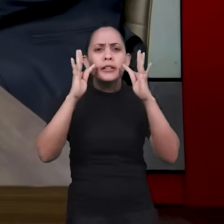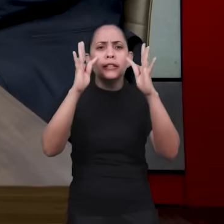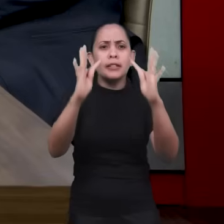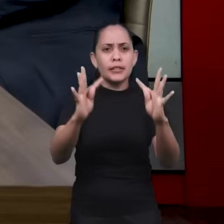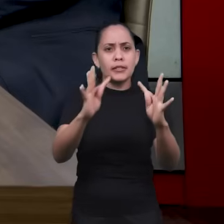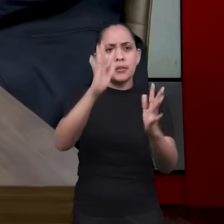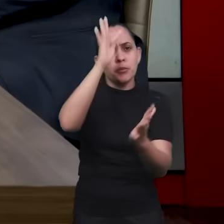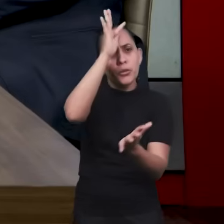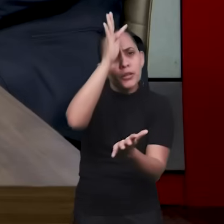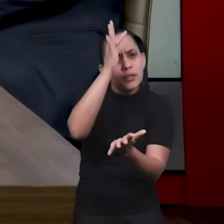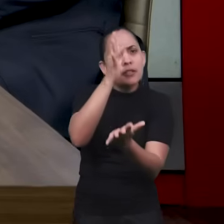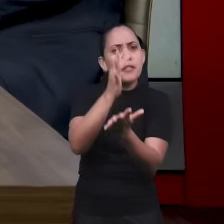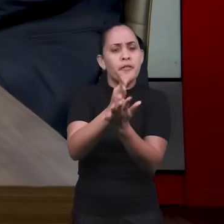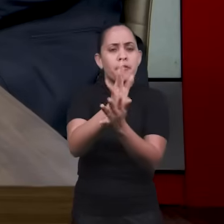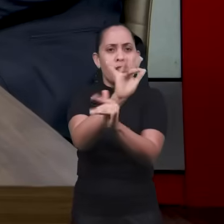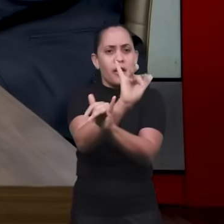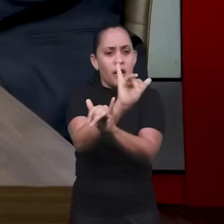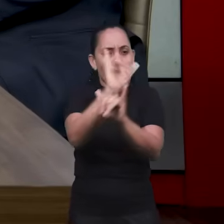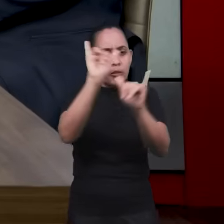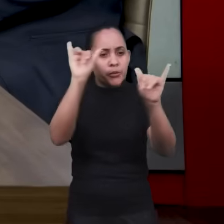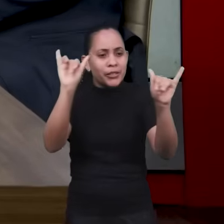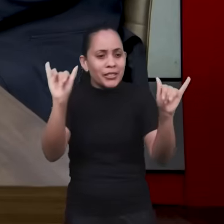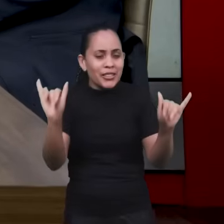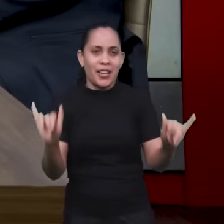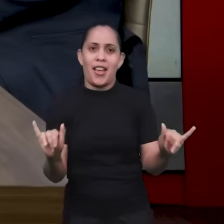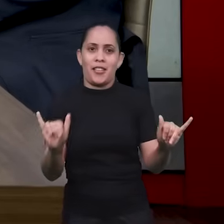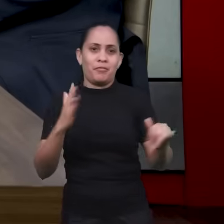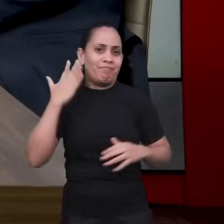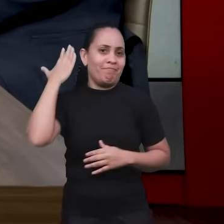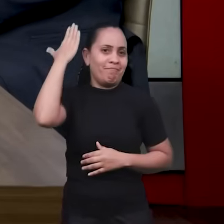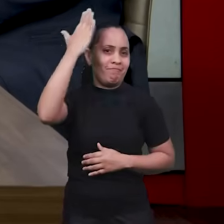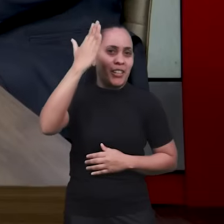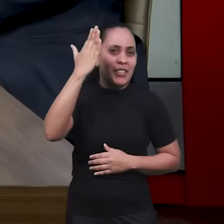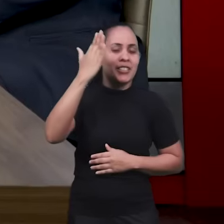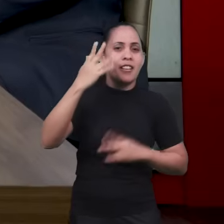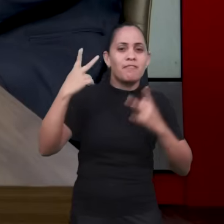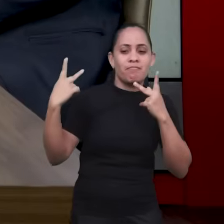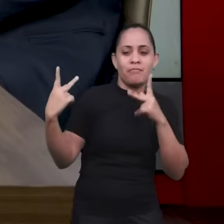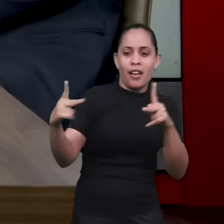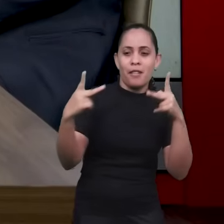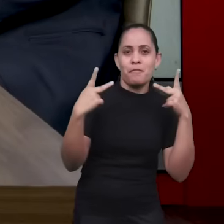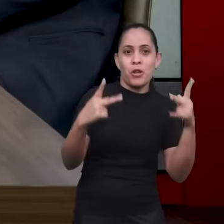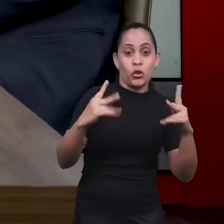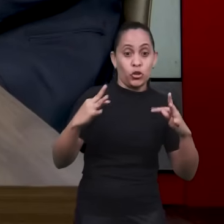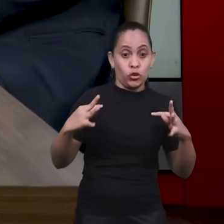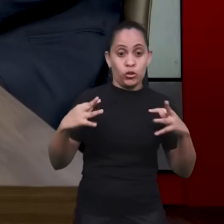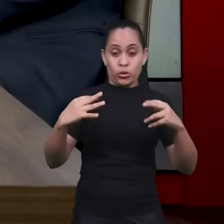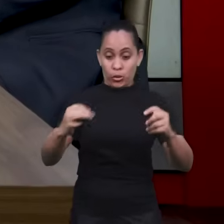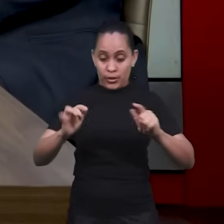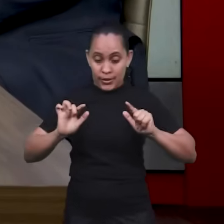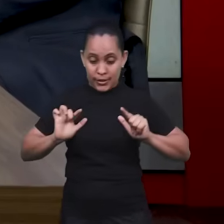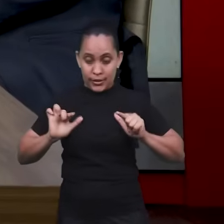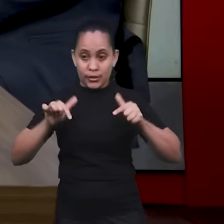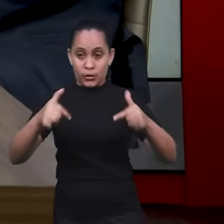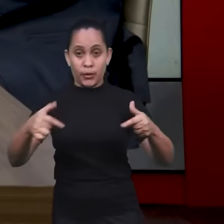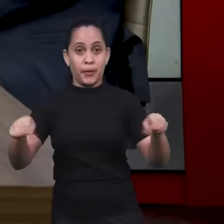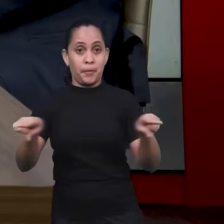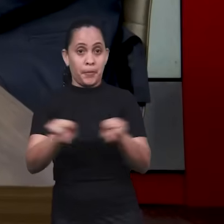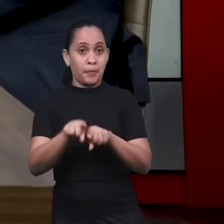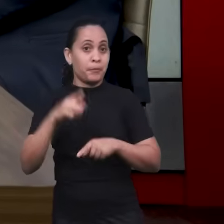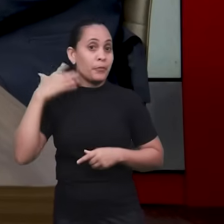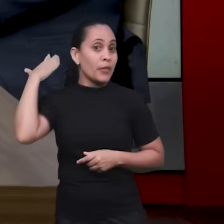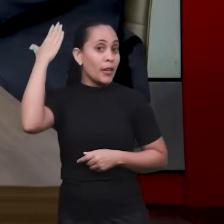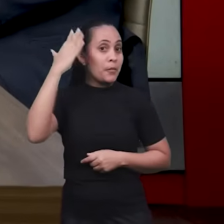eles, pelos discípulos, através do testemunho da fé. anunciado por palavras e